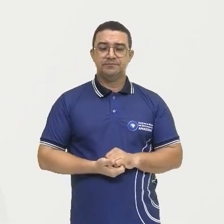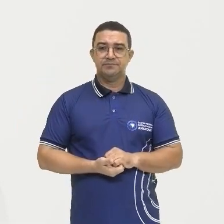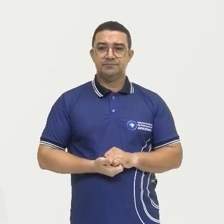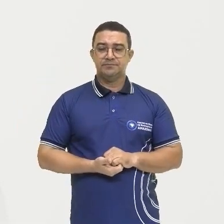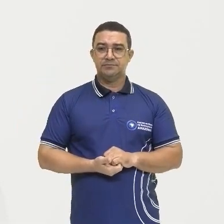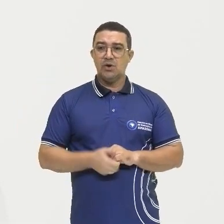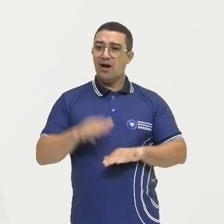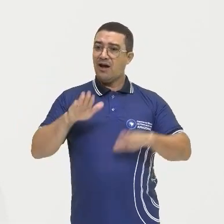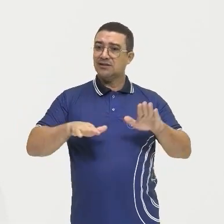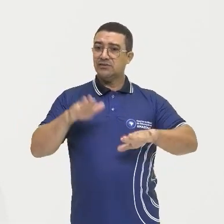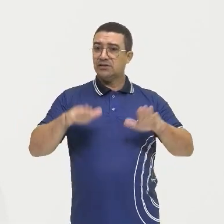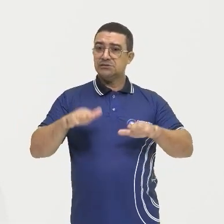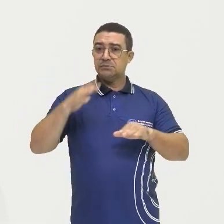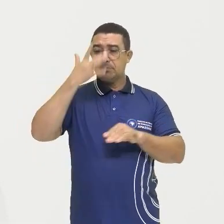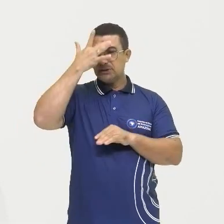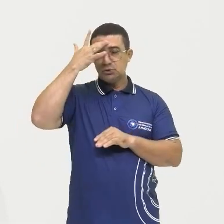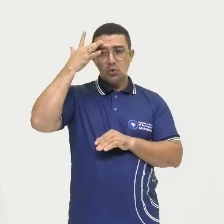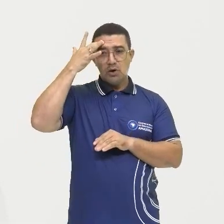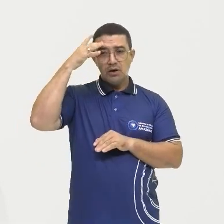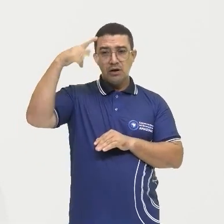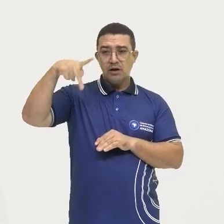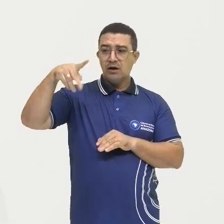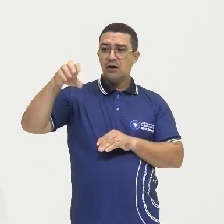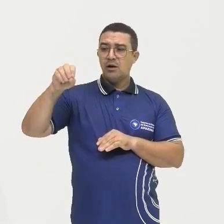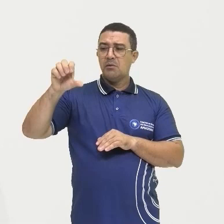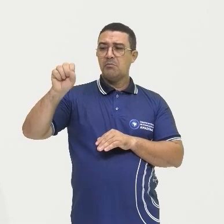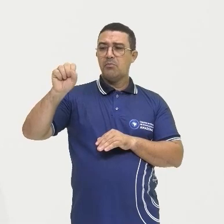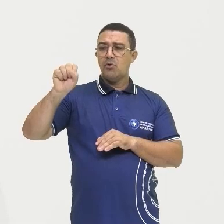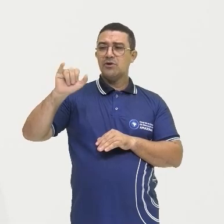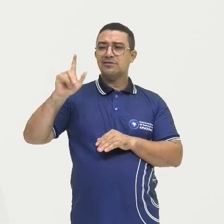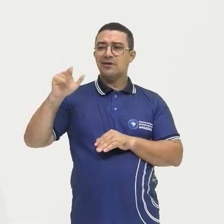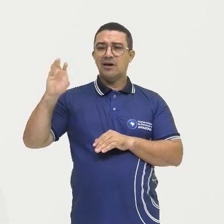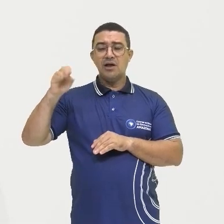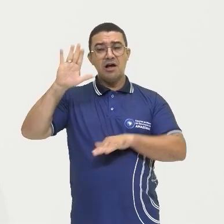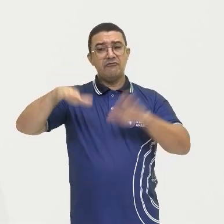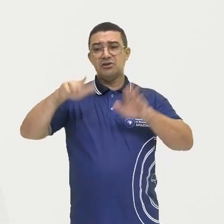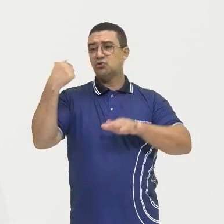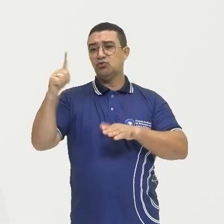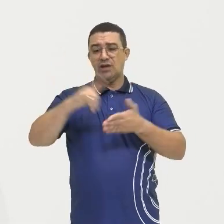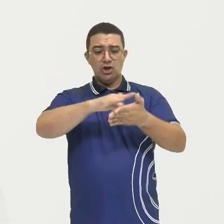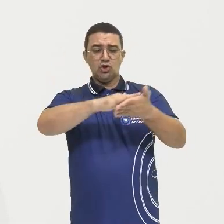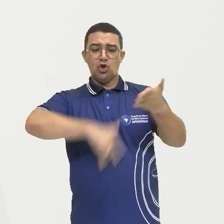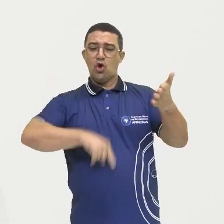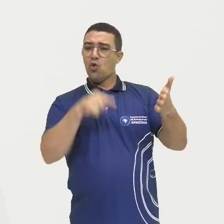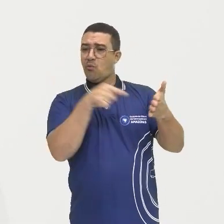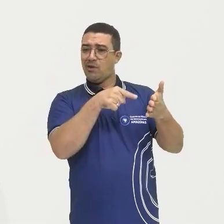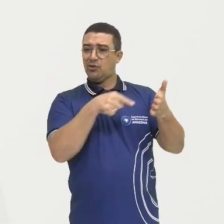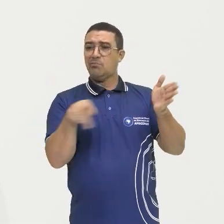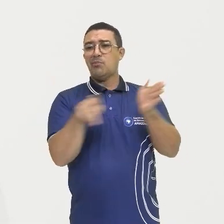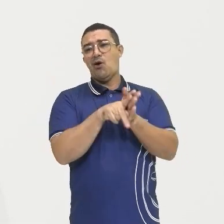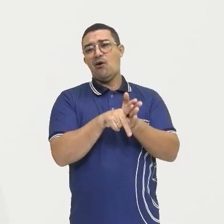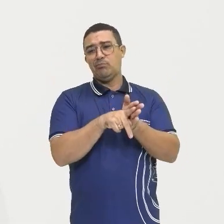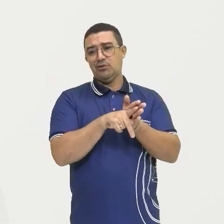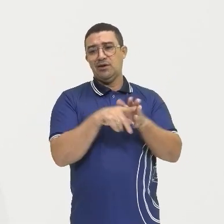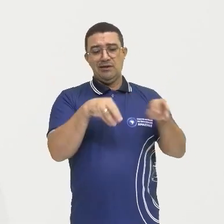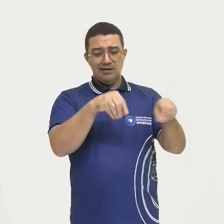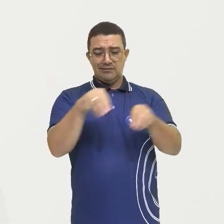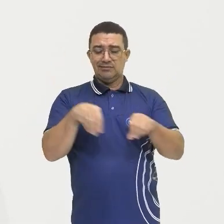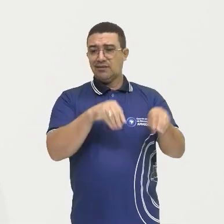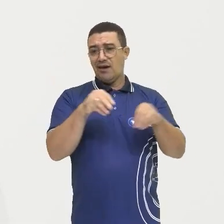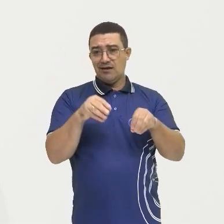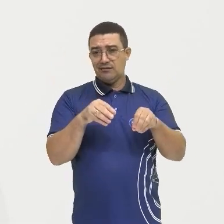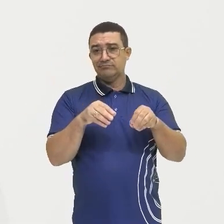vezes, ele não tem o título de fato dessa terra, tá certo? A questão legal dessa terra. E ele acaba sendo expulso